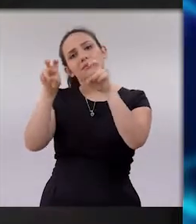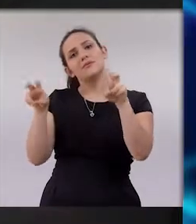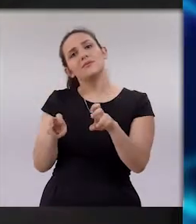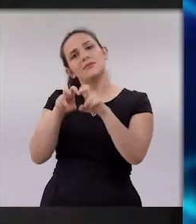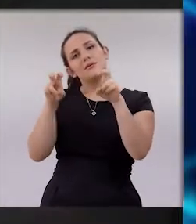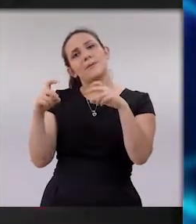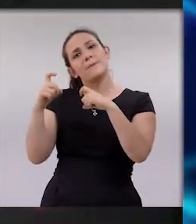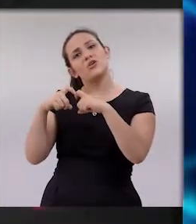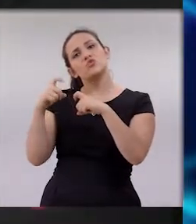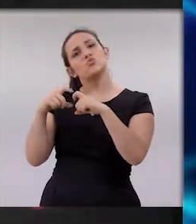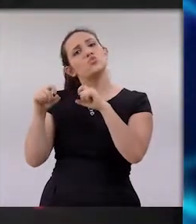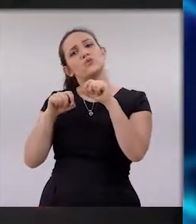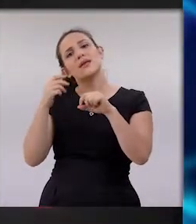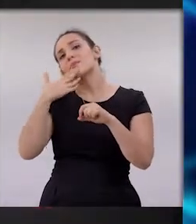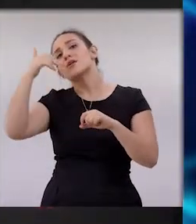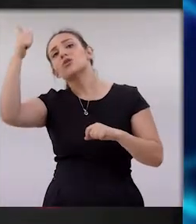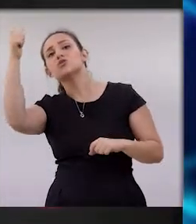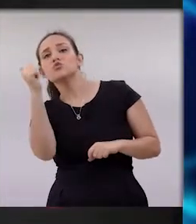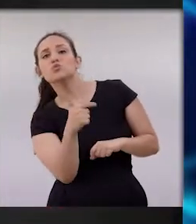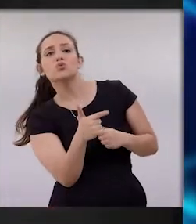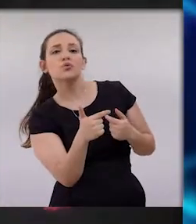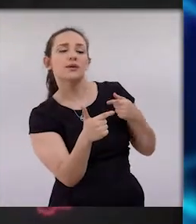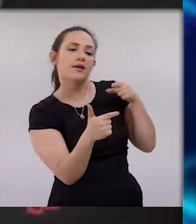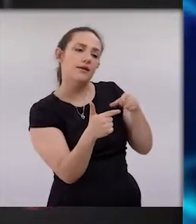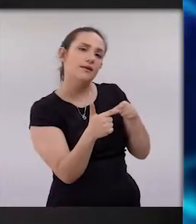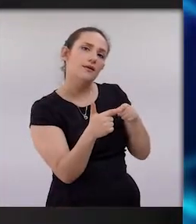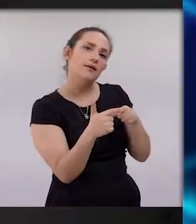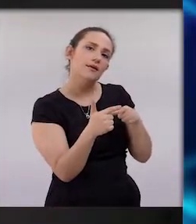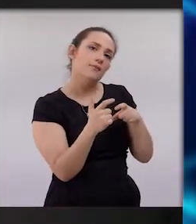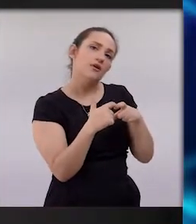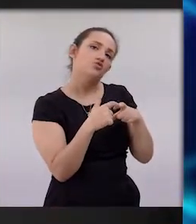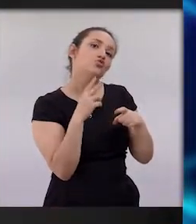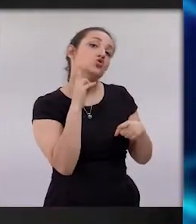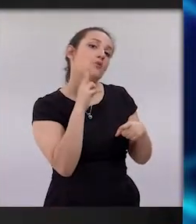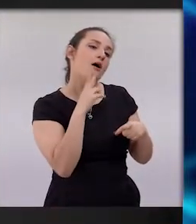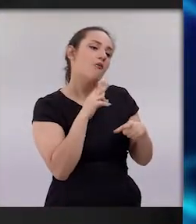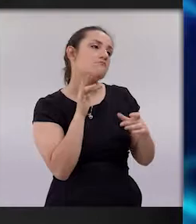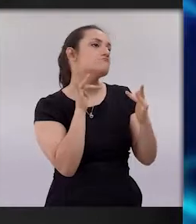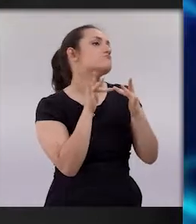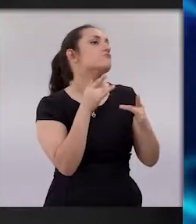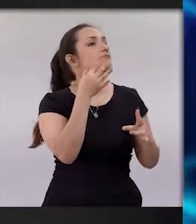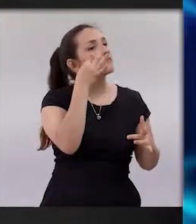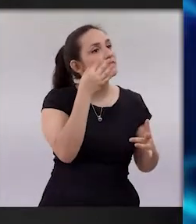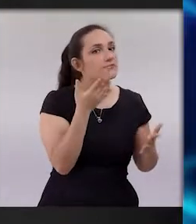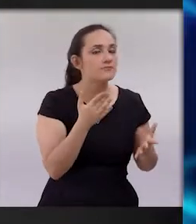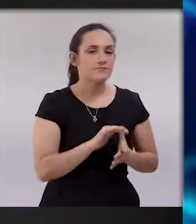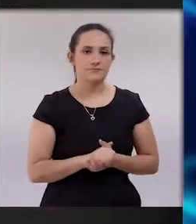em contrapartida com a tradicional? Quais as vantagens no dia a dia?